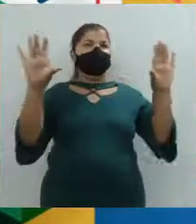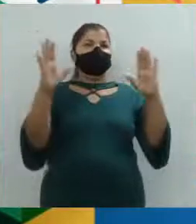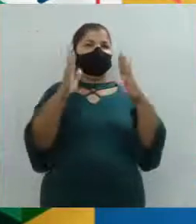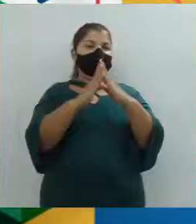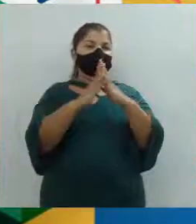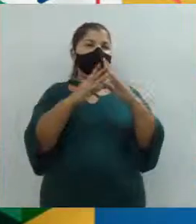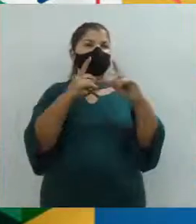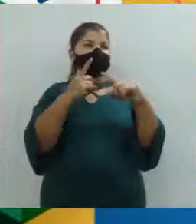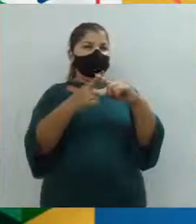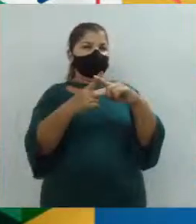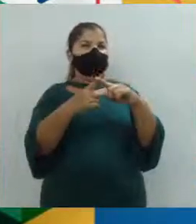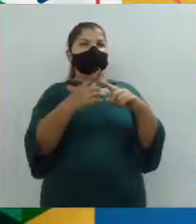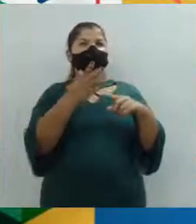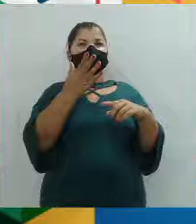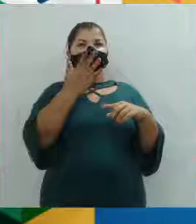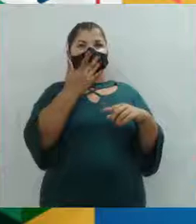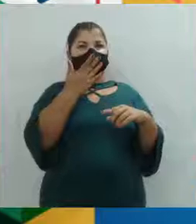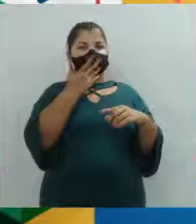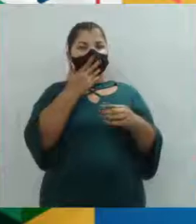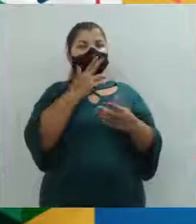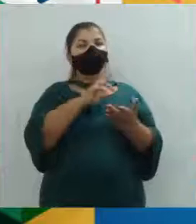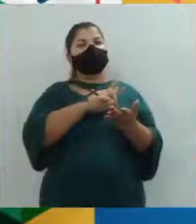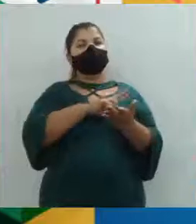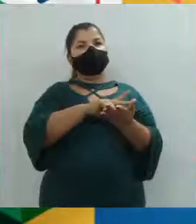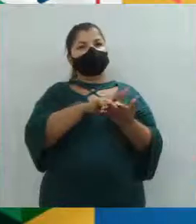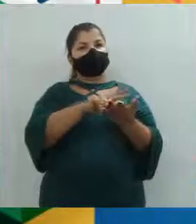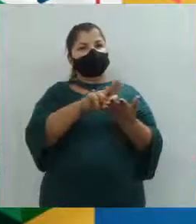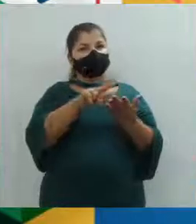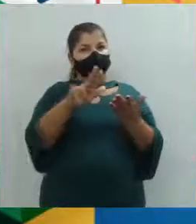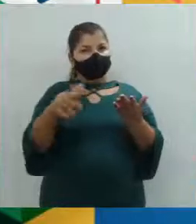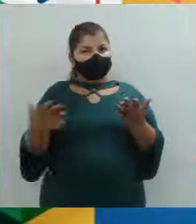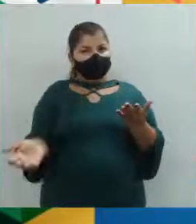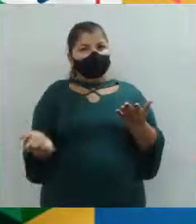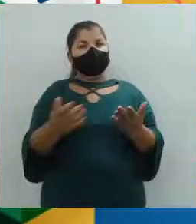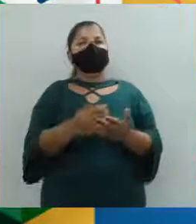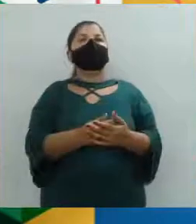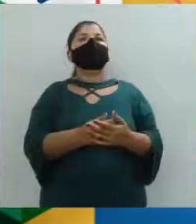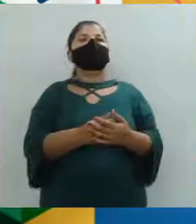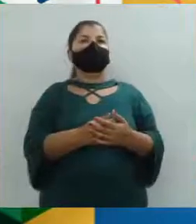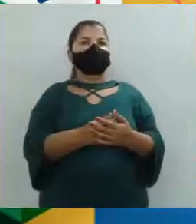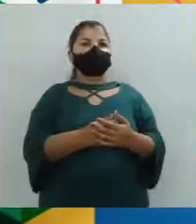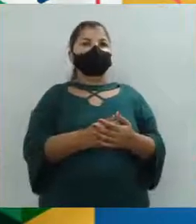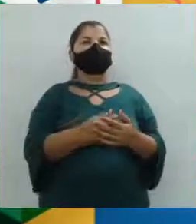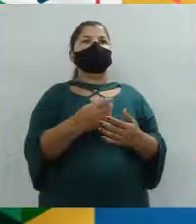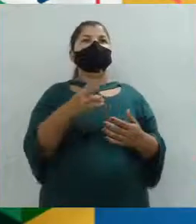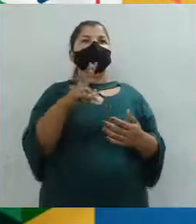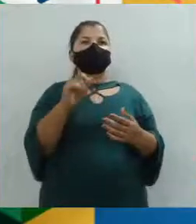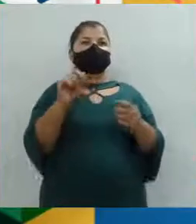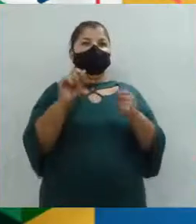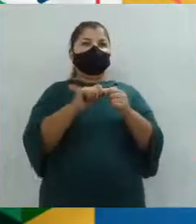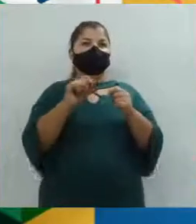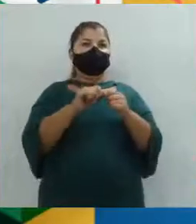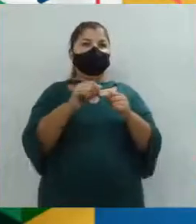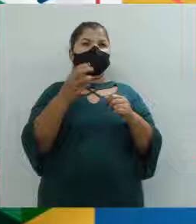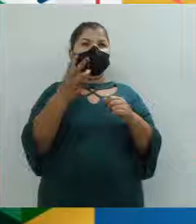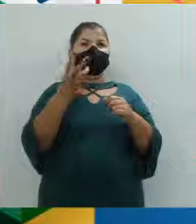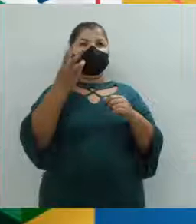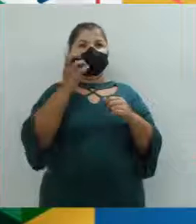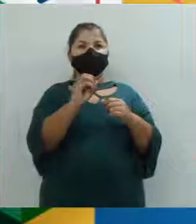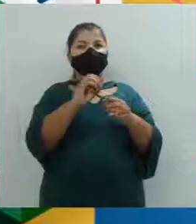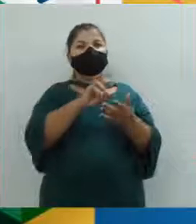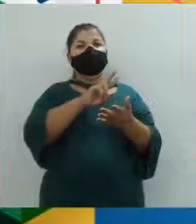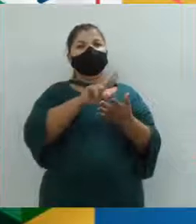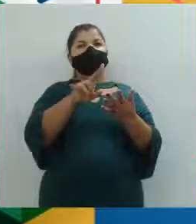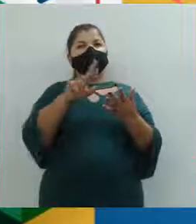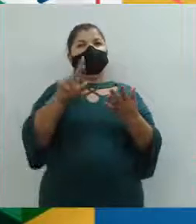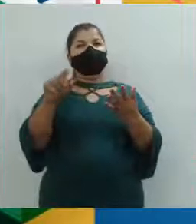tem variados as tonalidades de várias cores. Ele vai fazer 30 versões e ele vai fazer esse trabalho